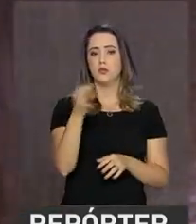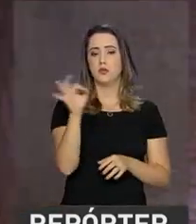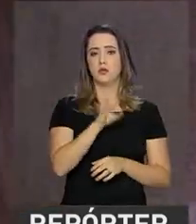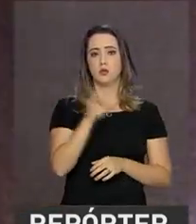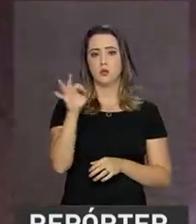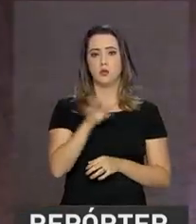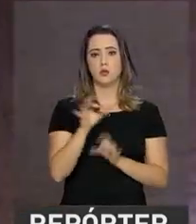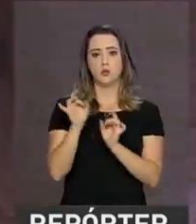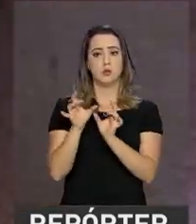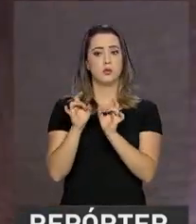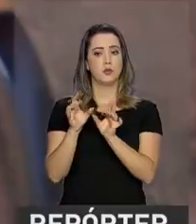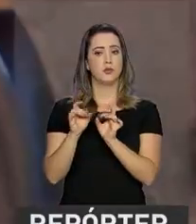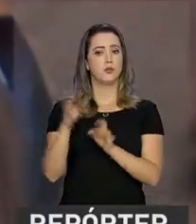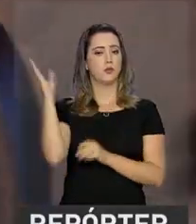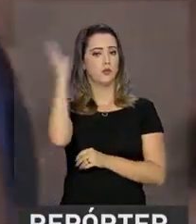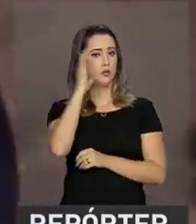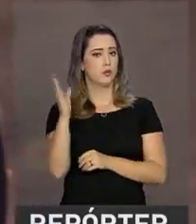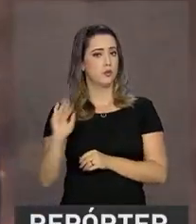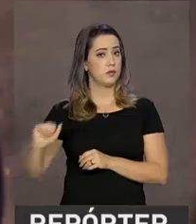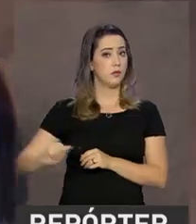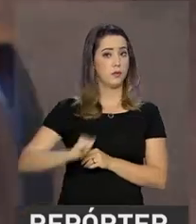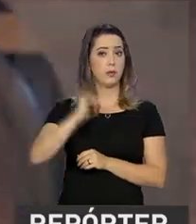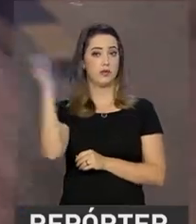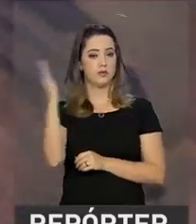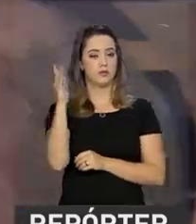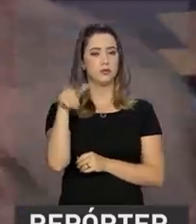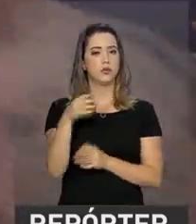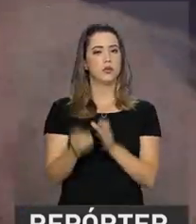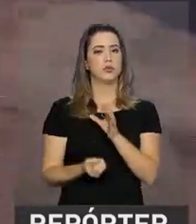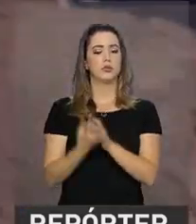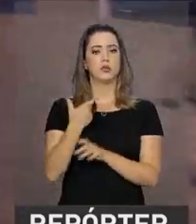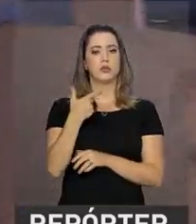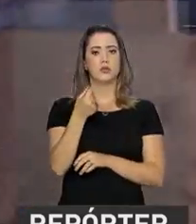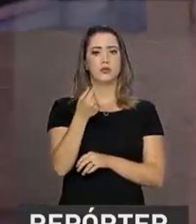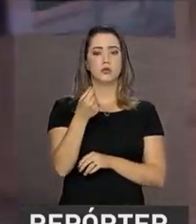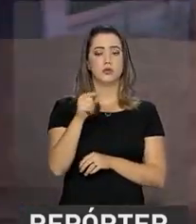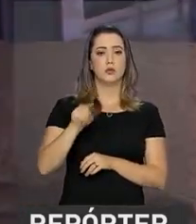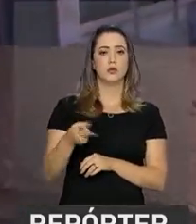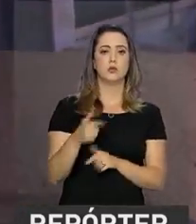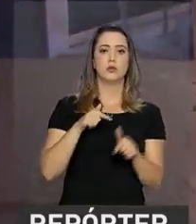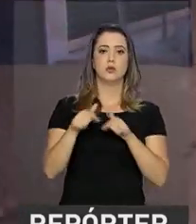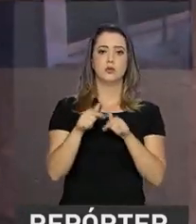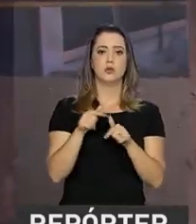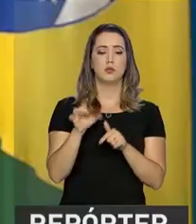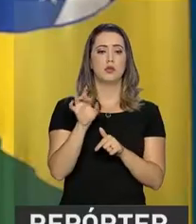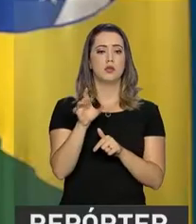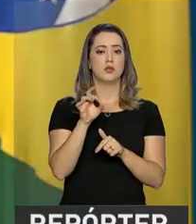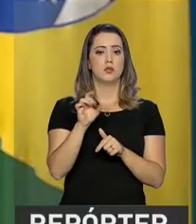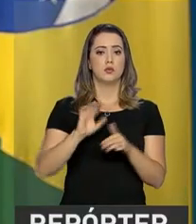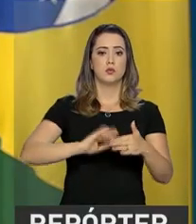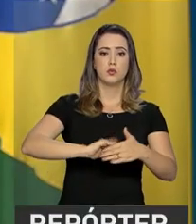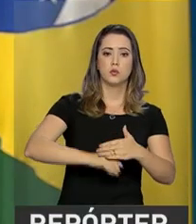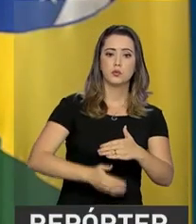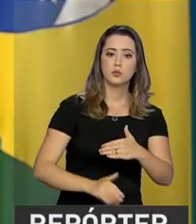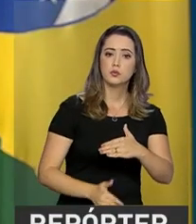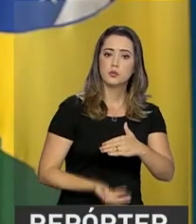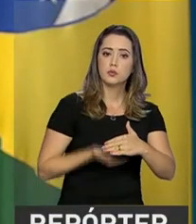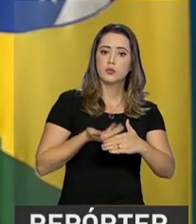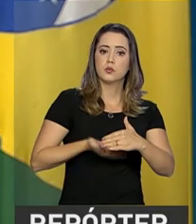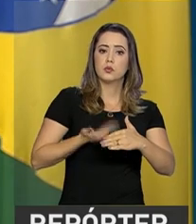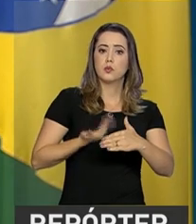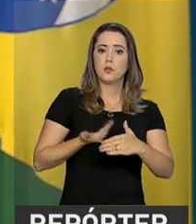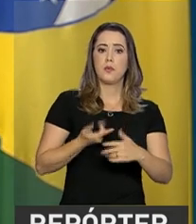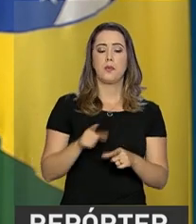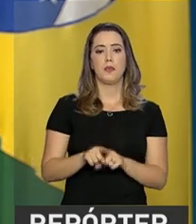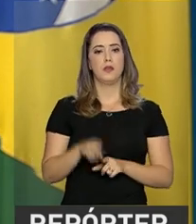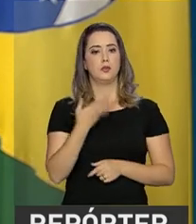exportações brasileiras e gera 200 mil empregos somente na atividade de extração não é sem razão que o